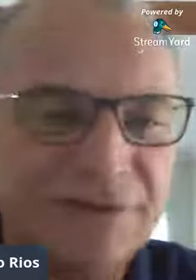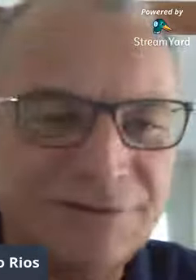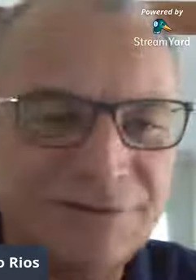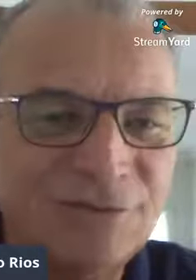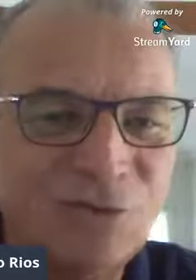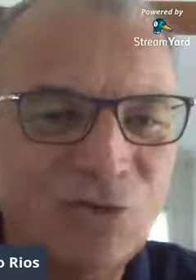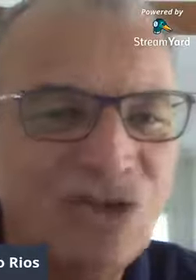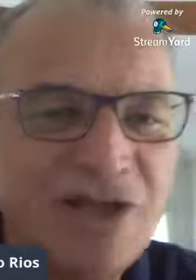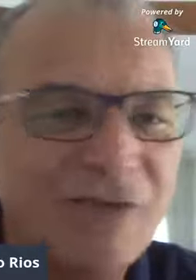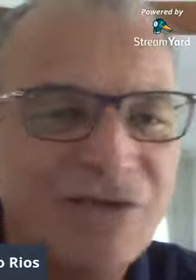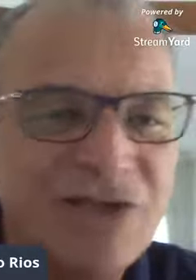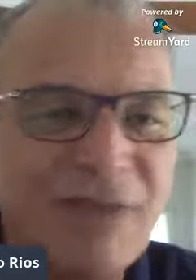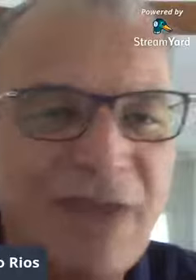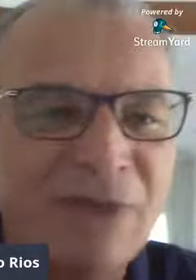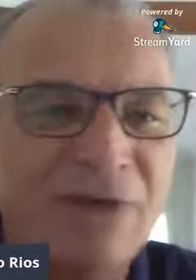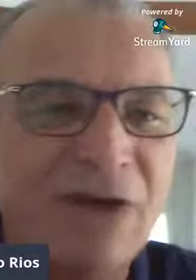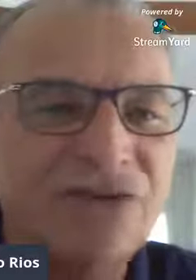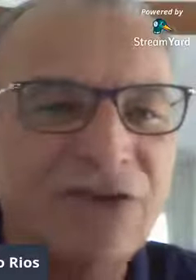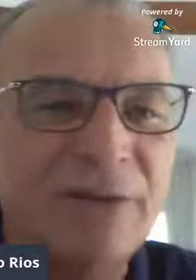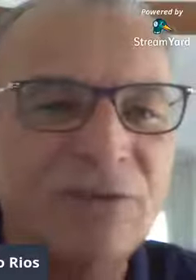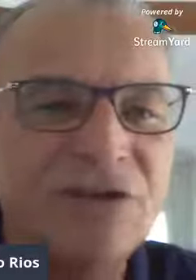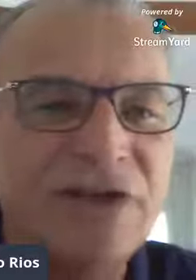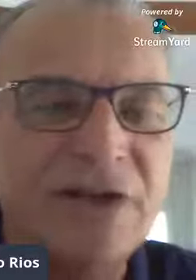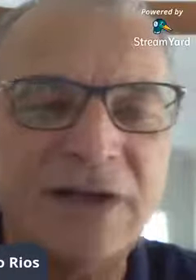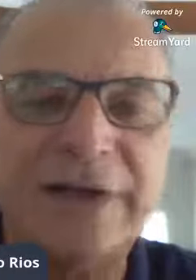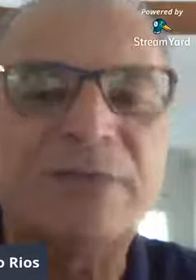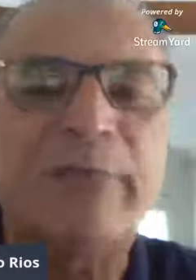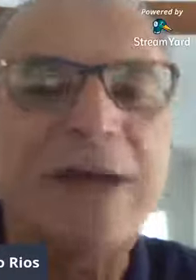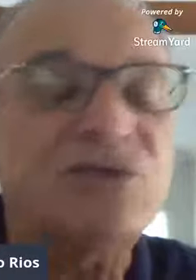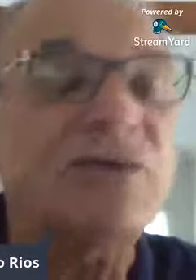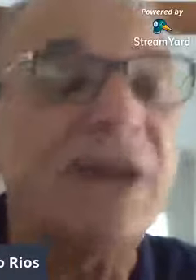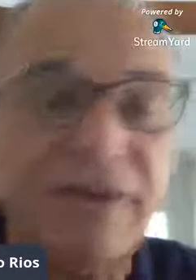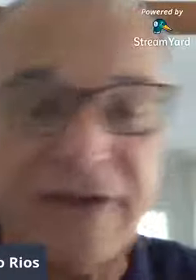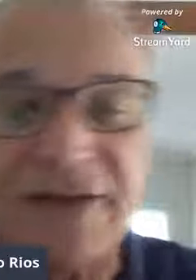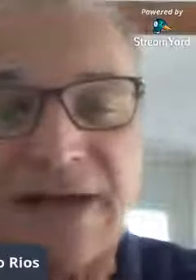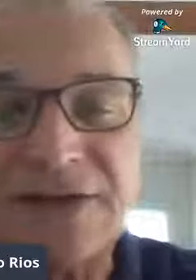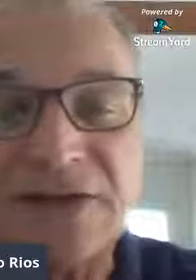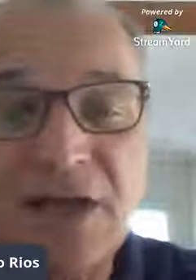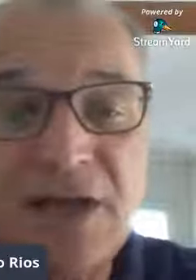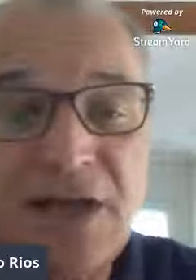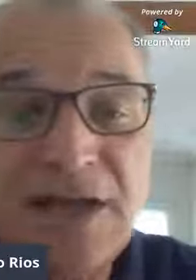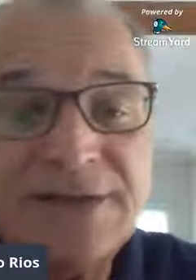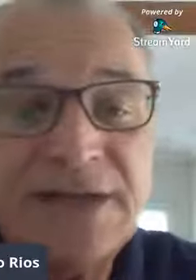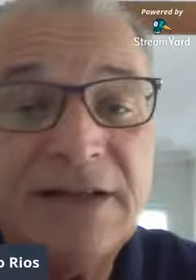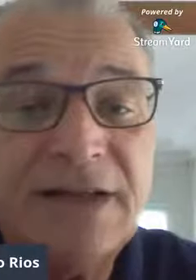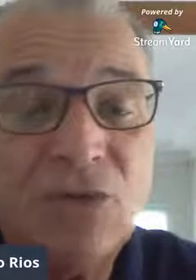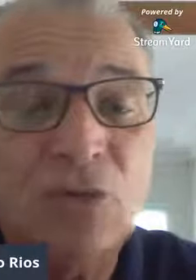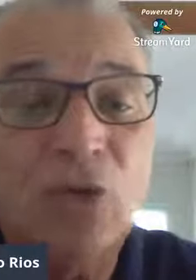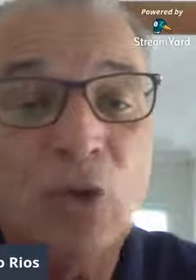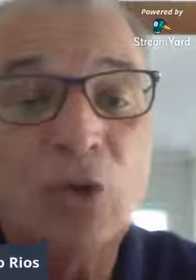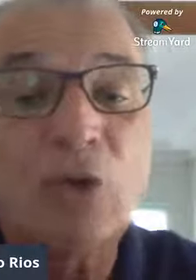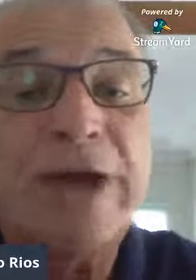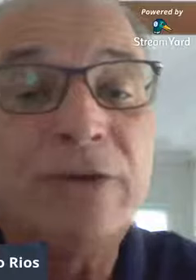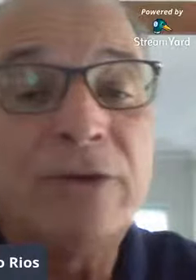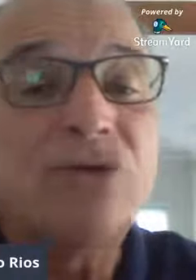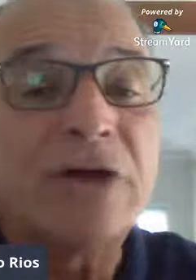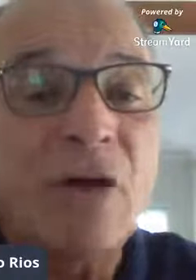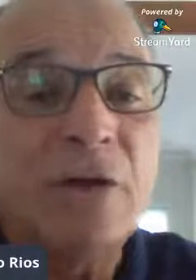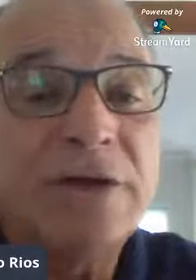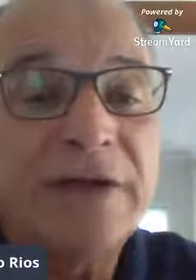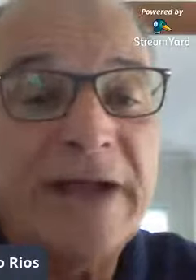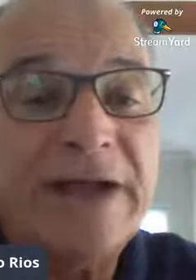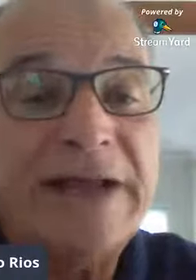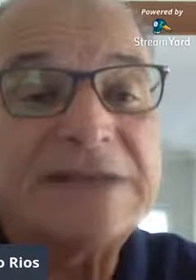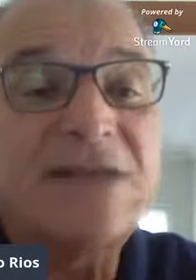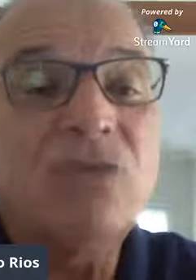falava. Não tinha medo, não tinha espaço que ela não enfrentasse. E a secretaria como um todo, como caiu no